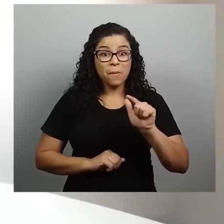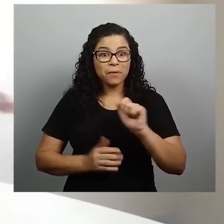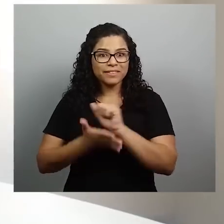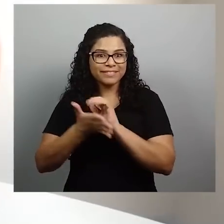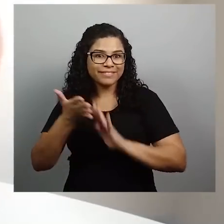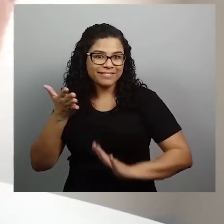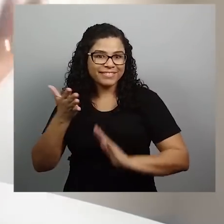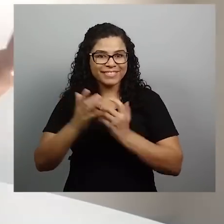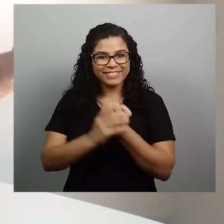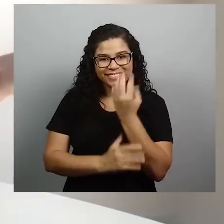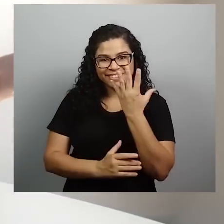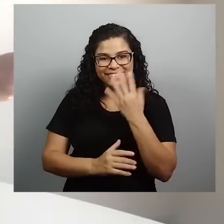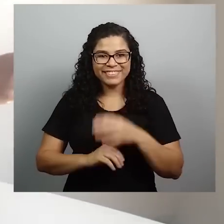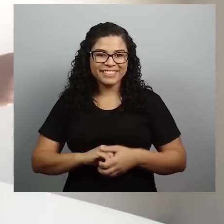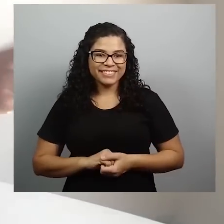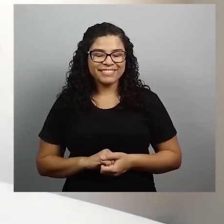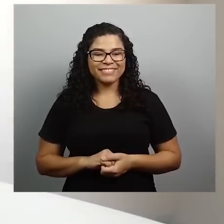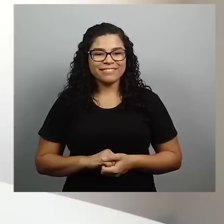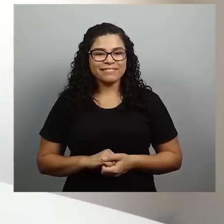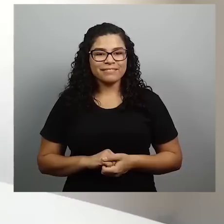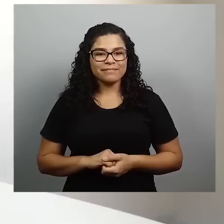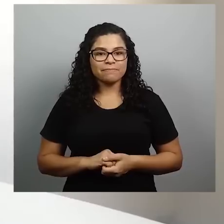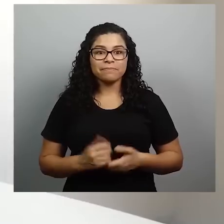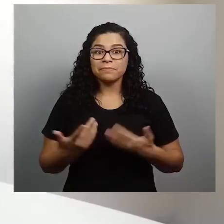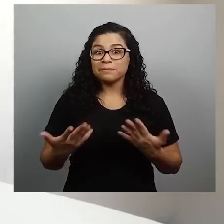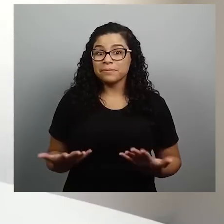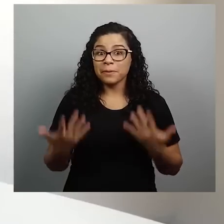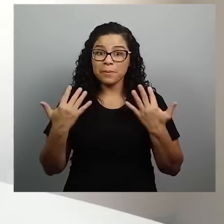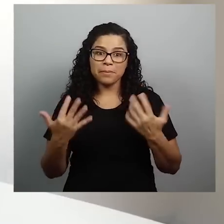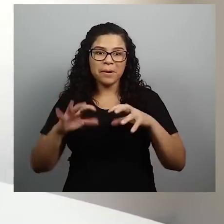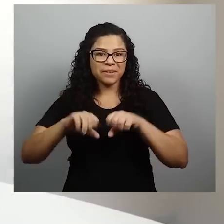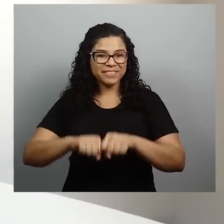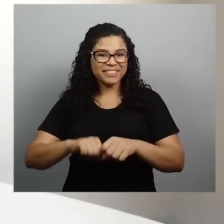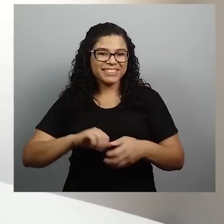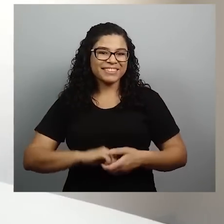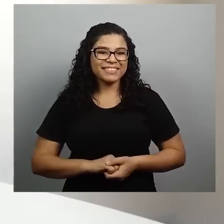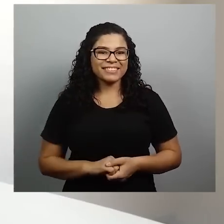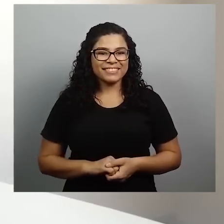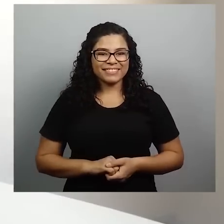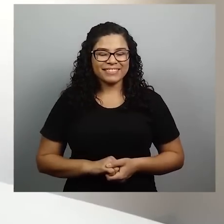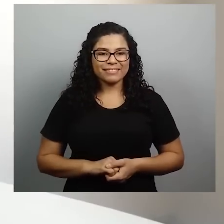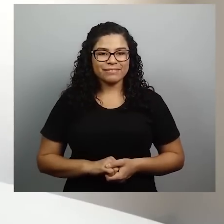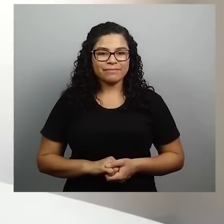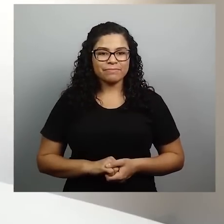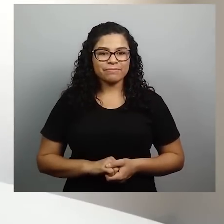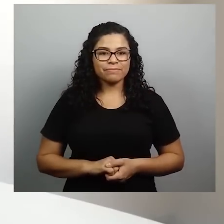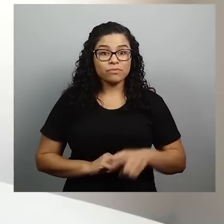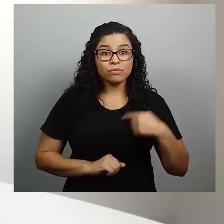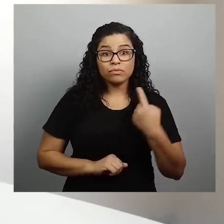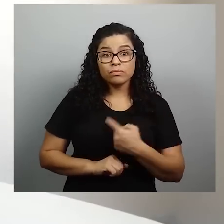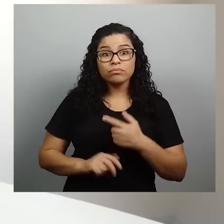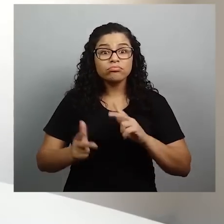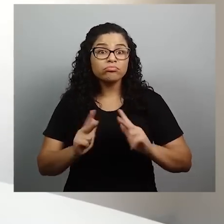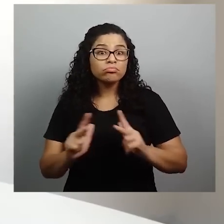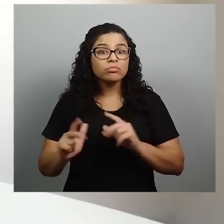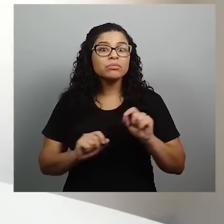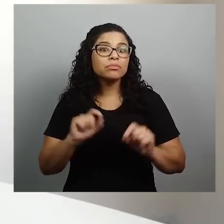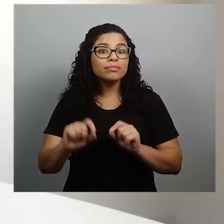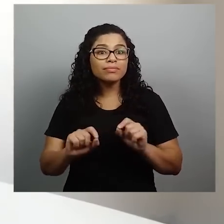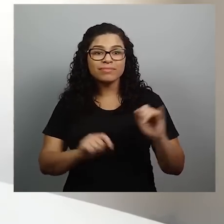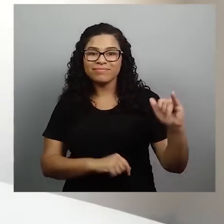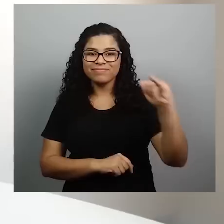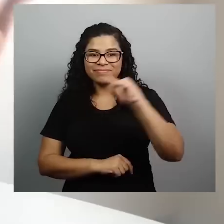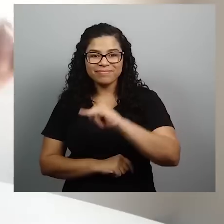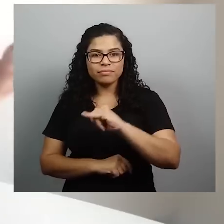Olá, vamos para mais uma atividade criativa? Então, mão na massa. Estamos